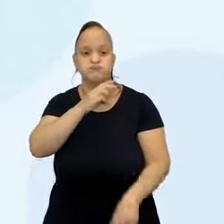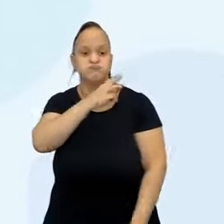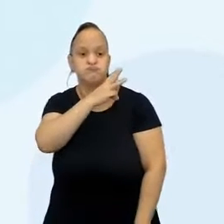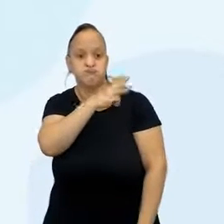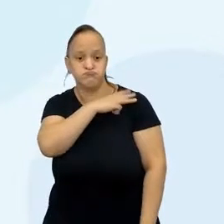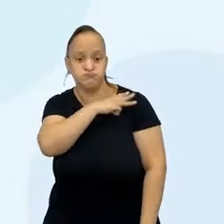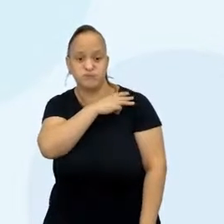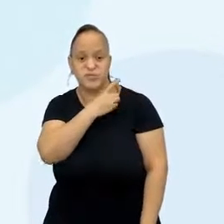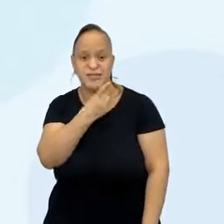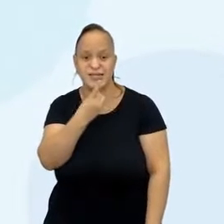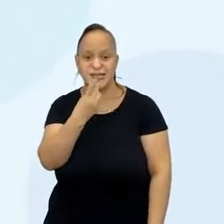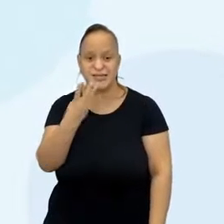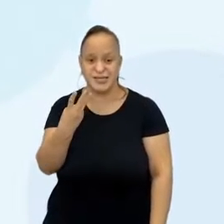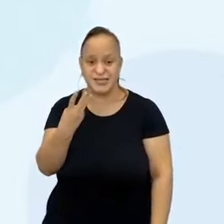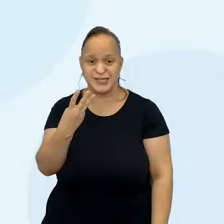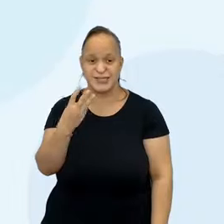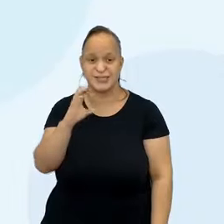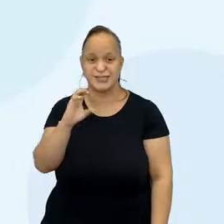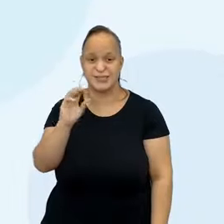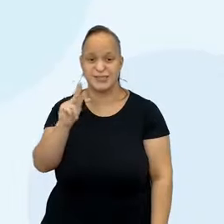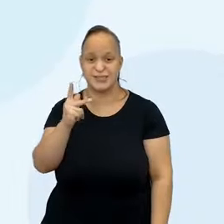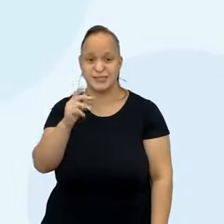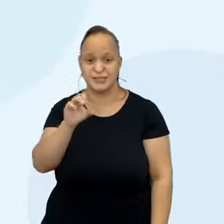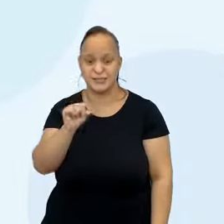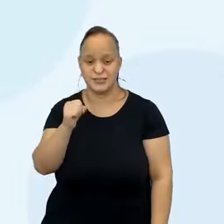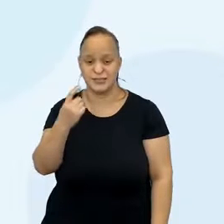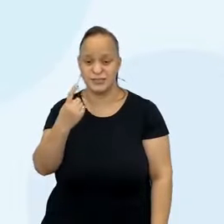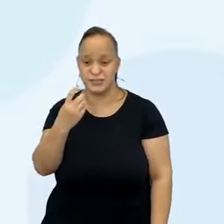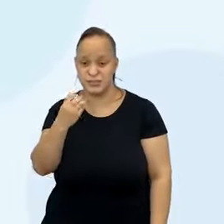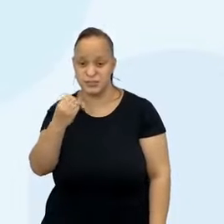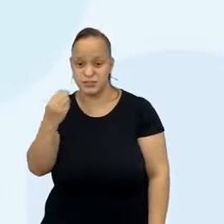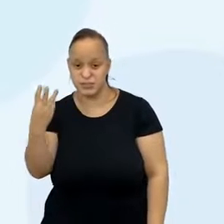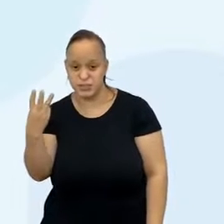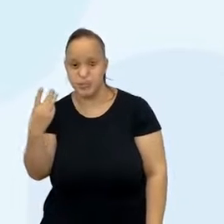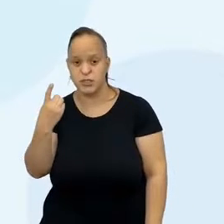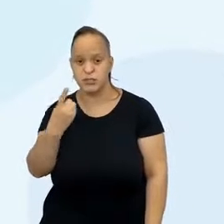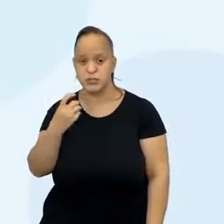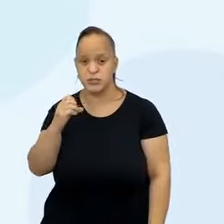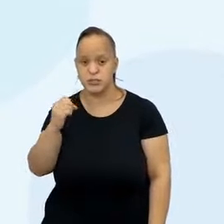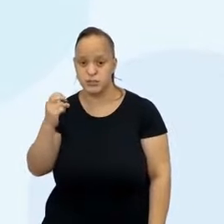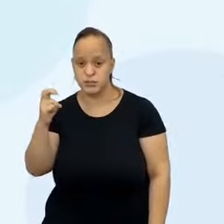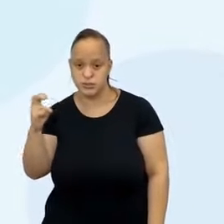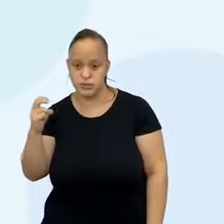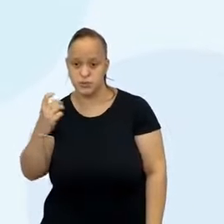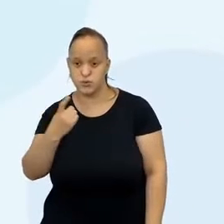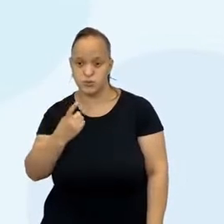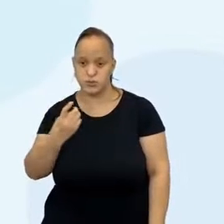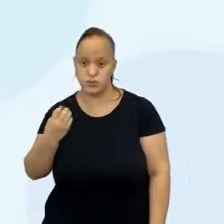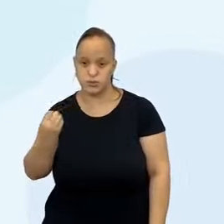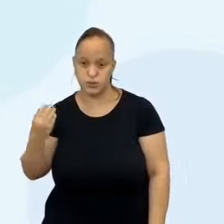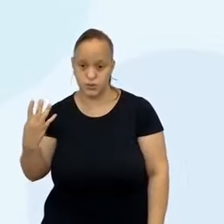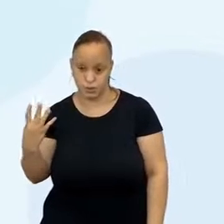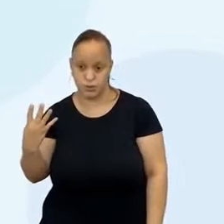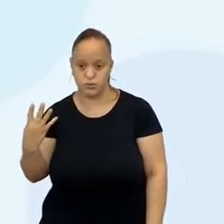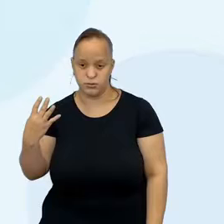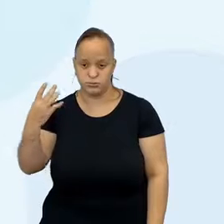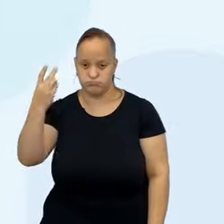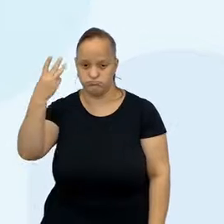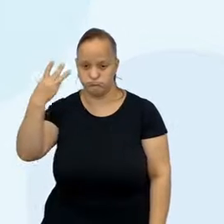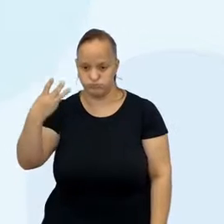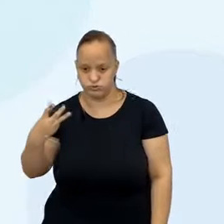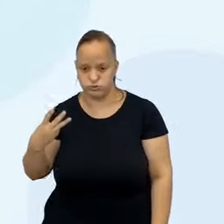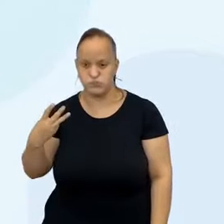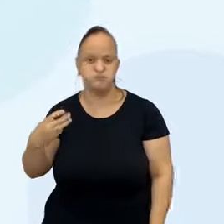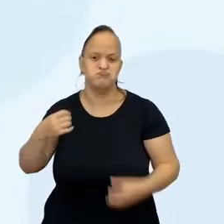M13, CHS 103, a gente tem o CHS 105 e o CHS 104. A gente fala